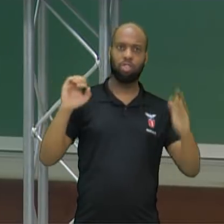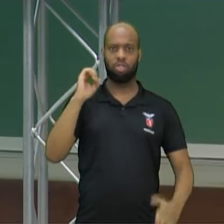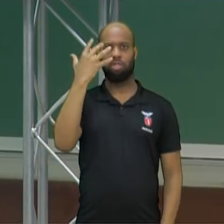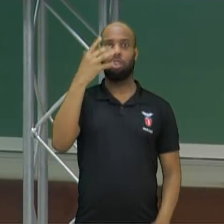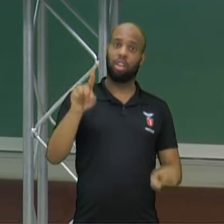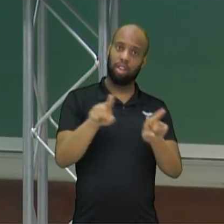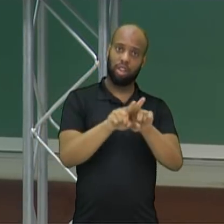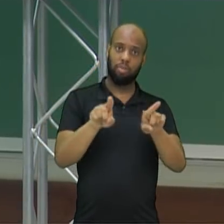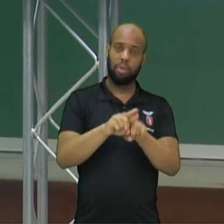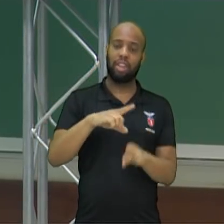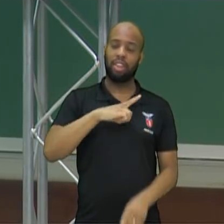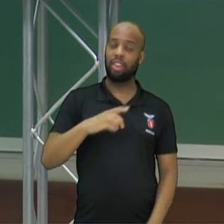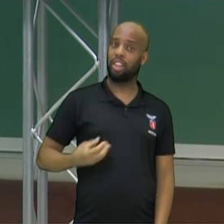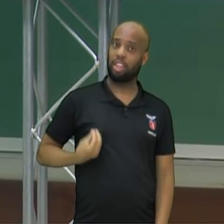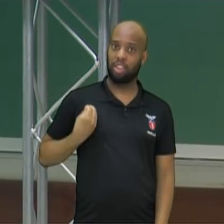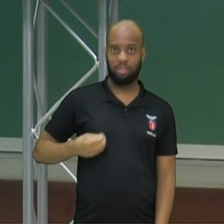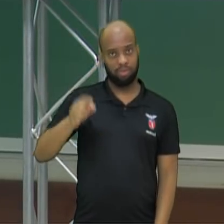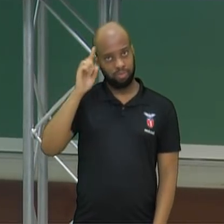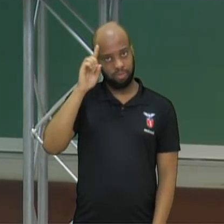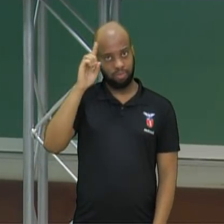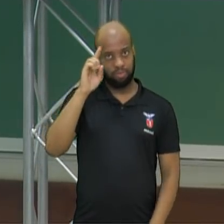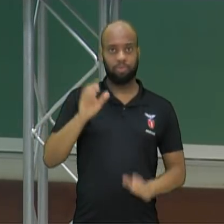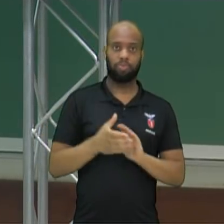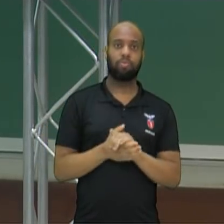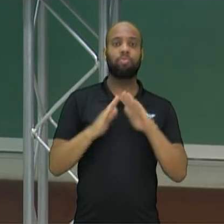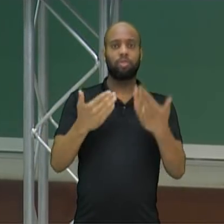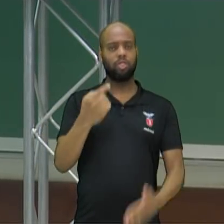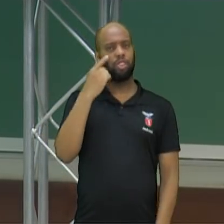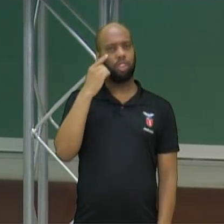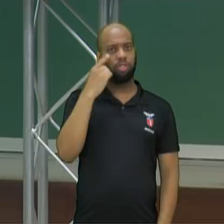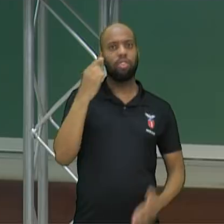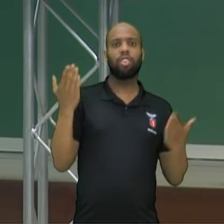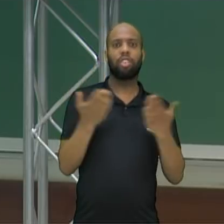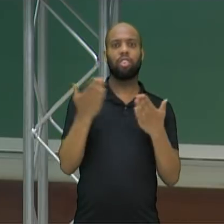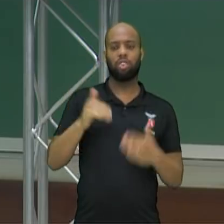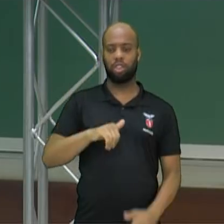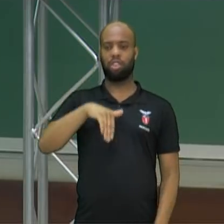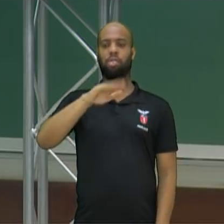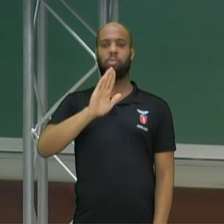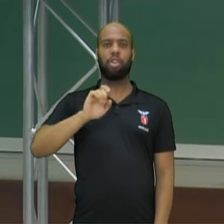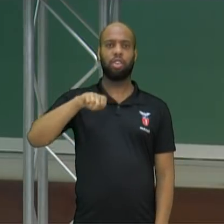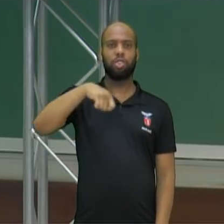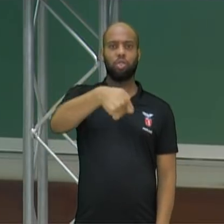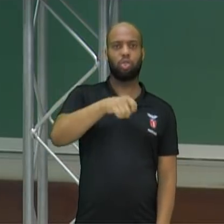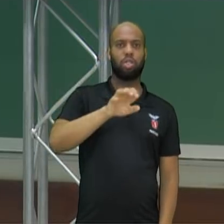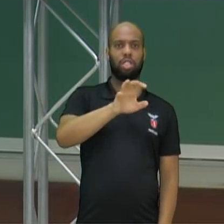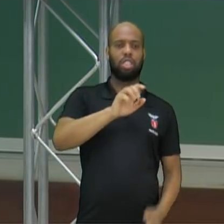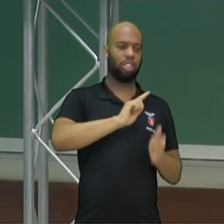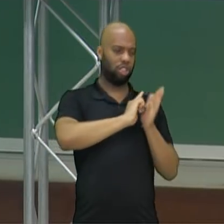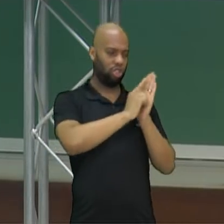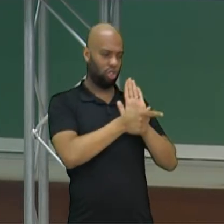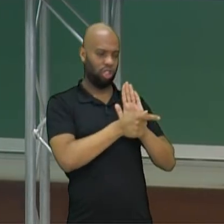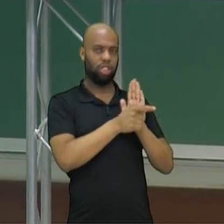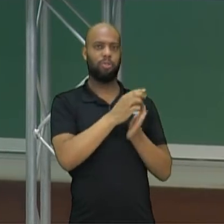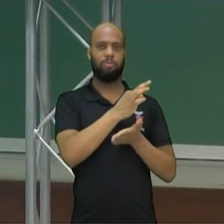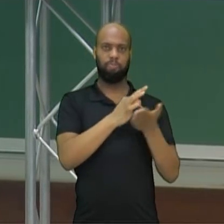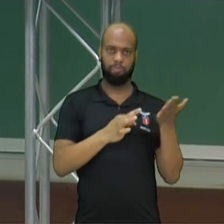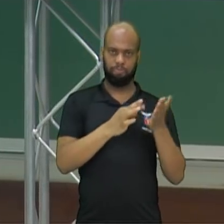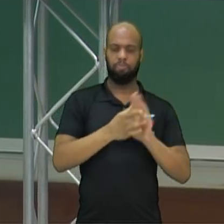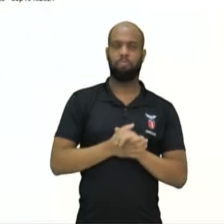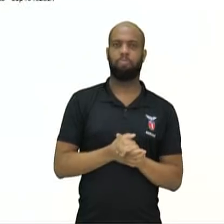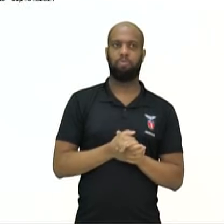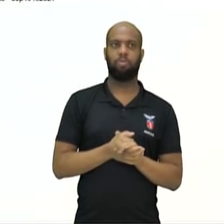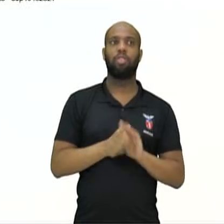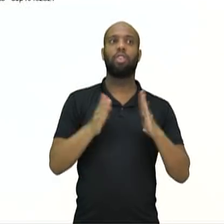presente no nosso dia a dia, né? Então, vamos saber um pouquinho mais sobre esse gênero aí, ok? Muito